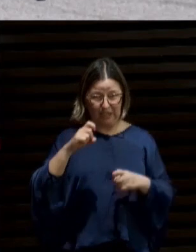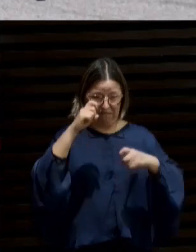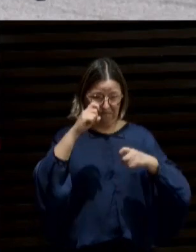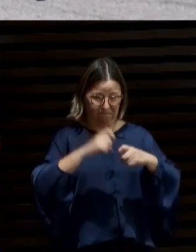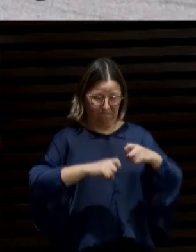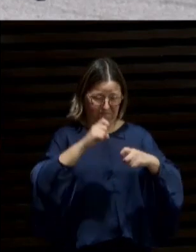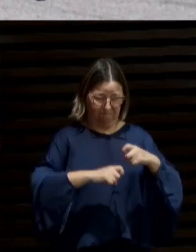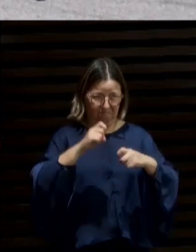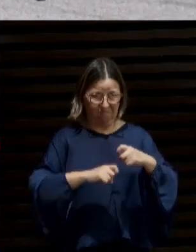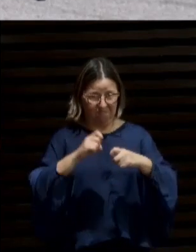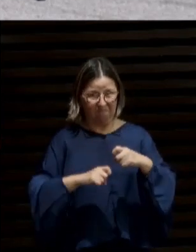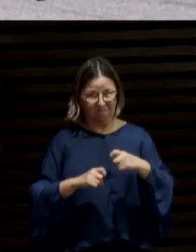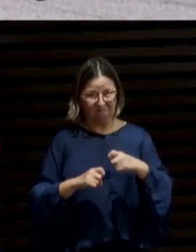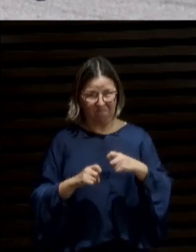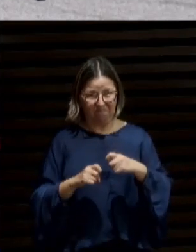birutada.